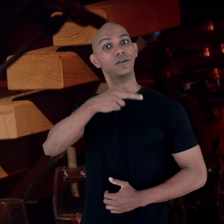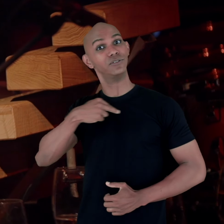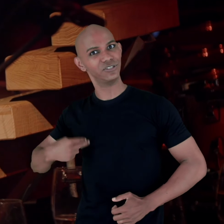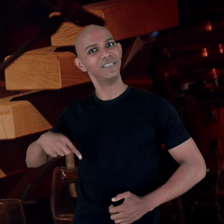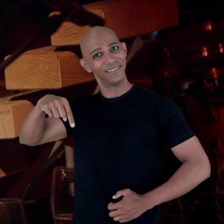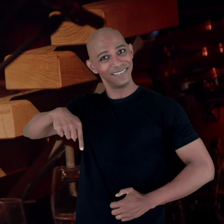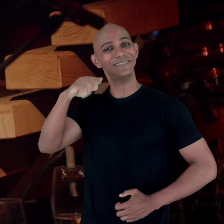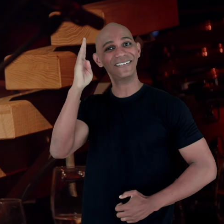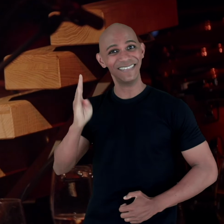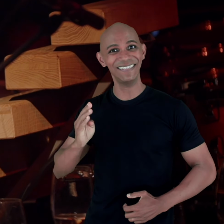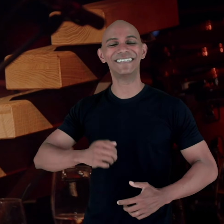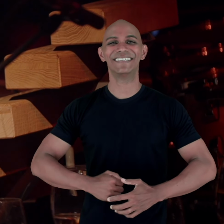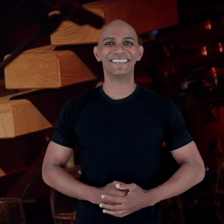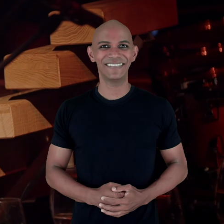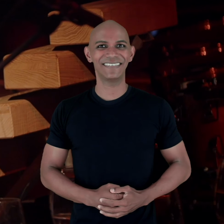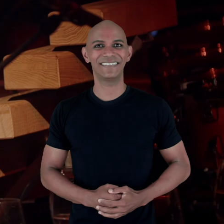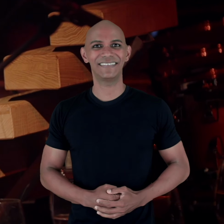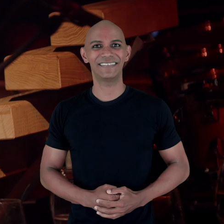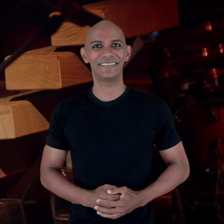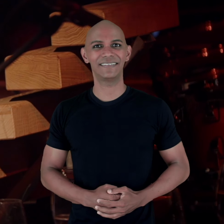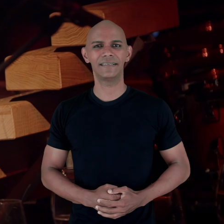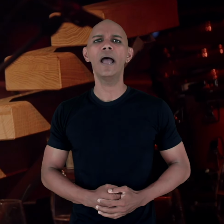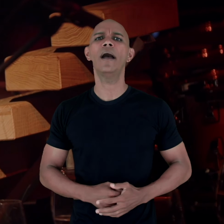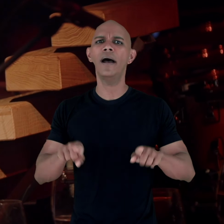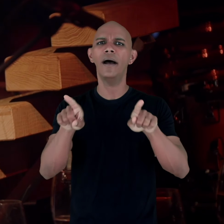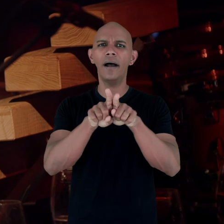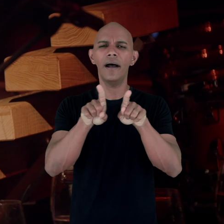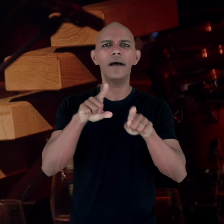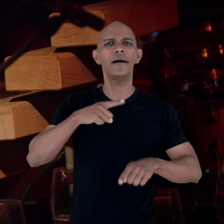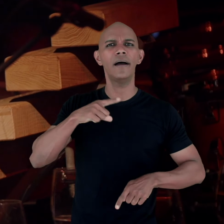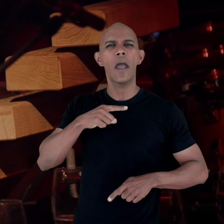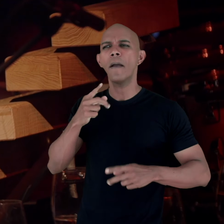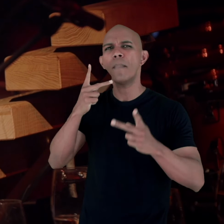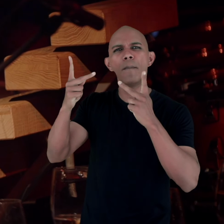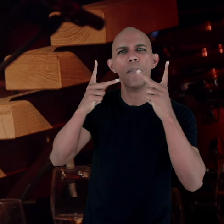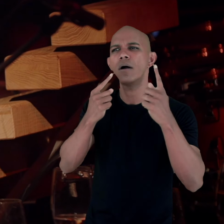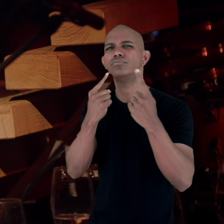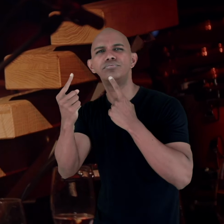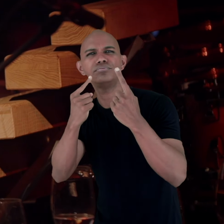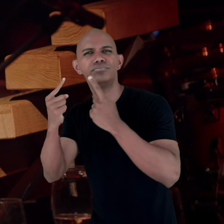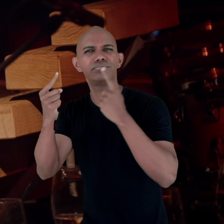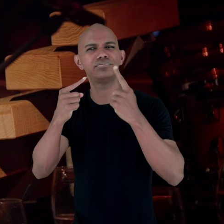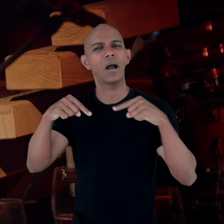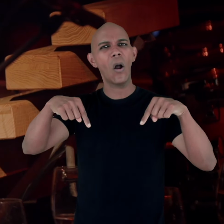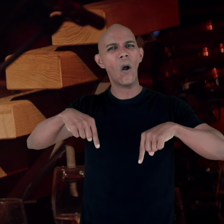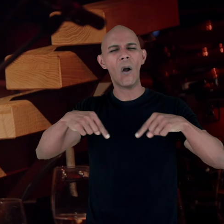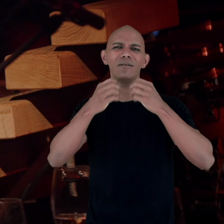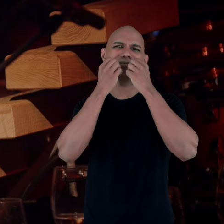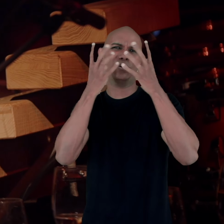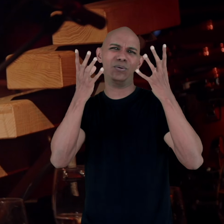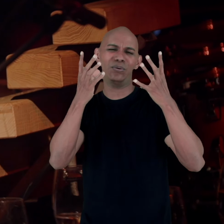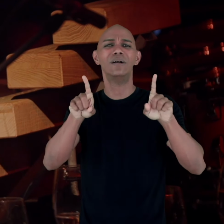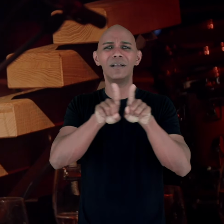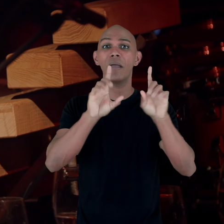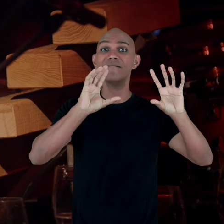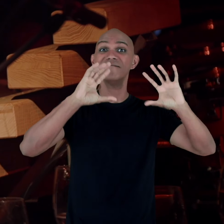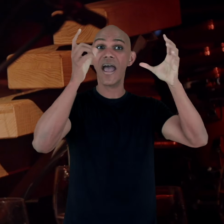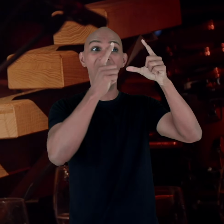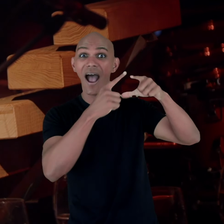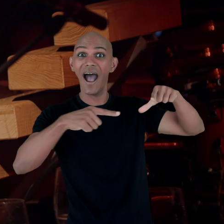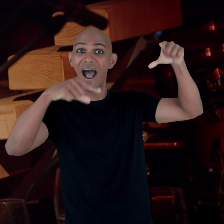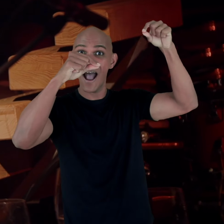nosso país. Temos também palestra do Café Filosófico e, pela primeira vez, apoiamos o Festival da